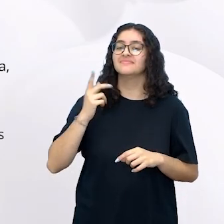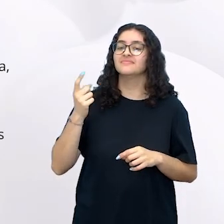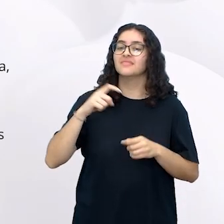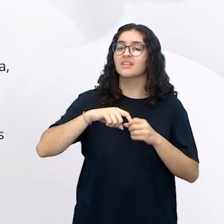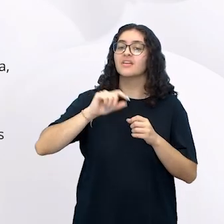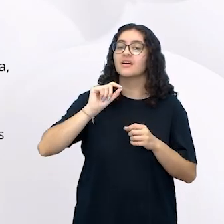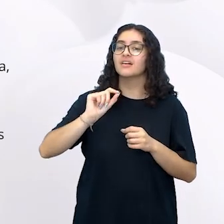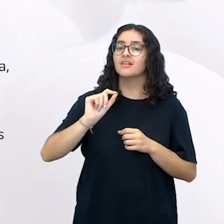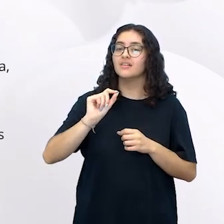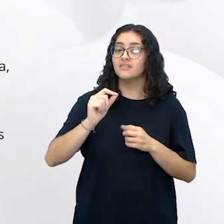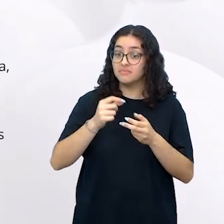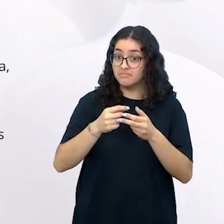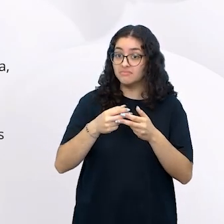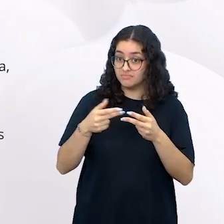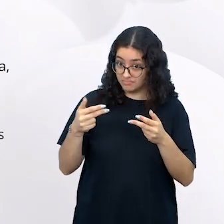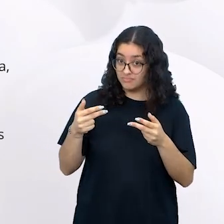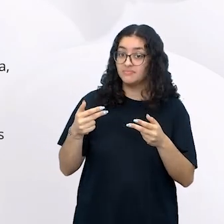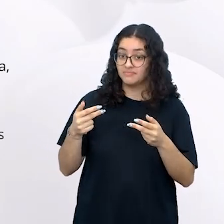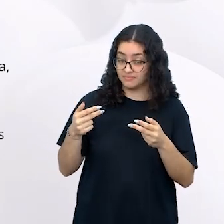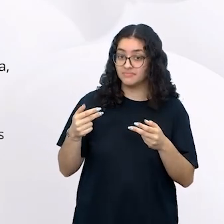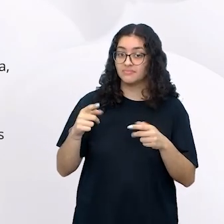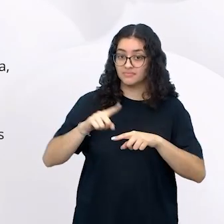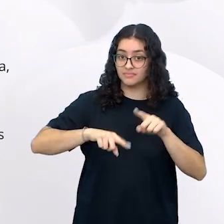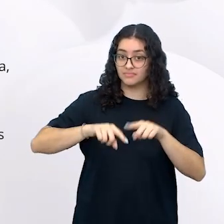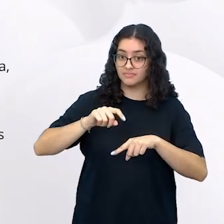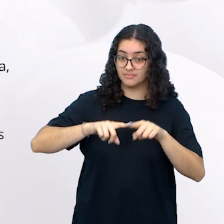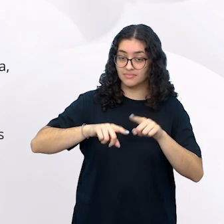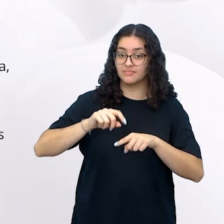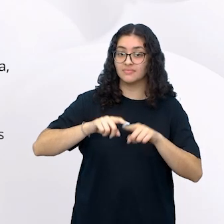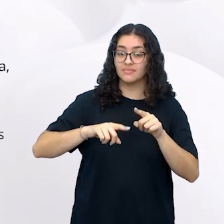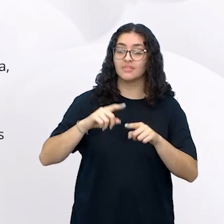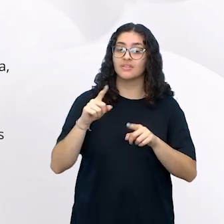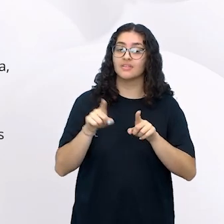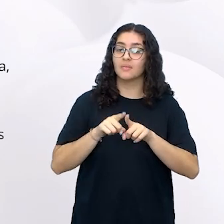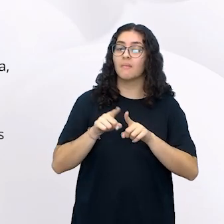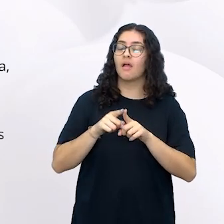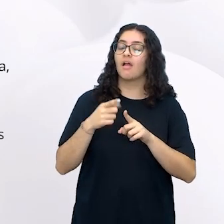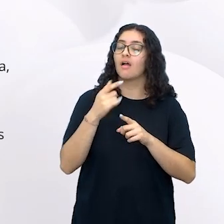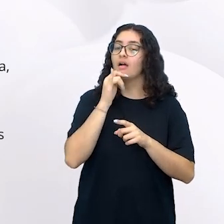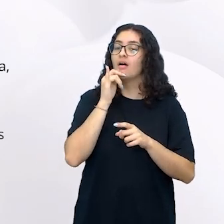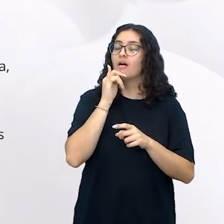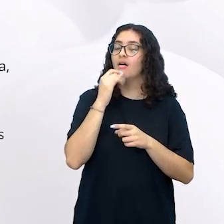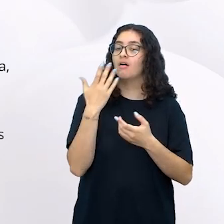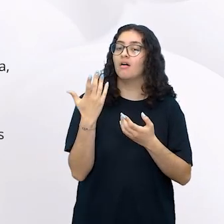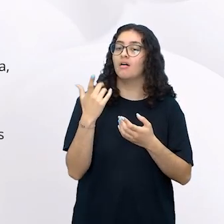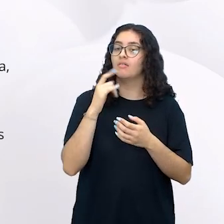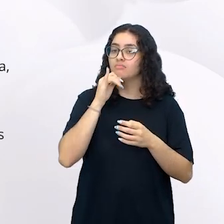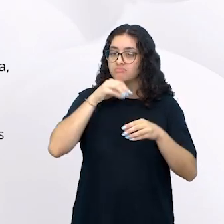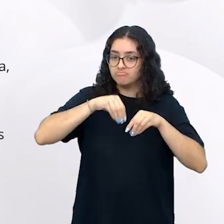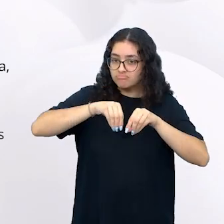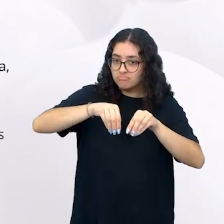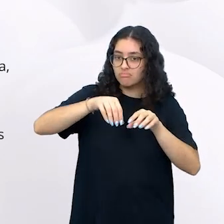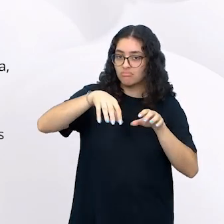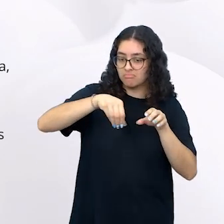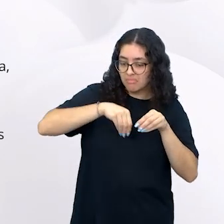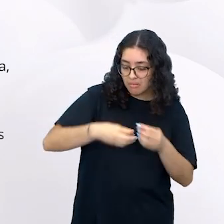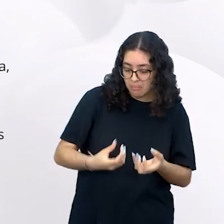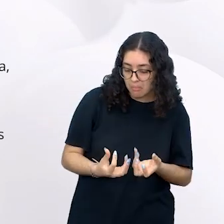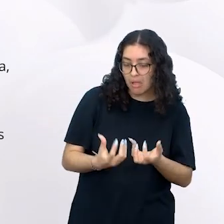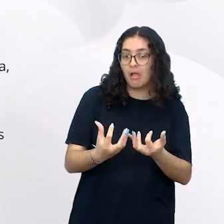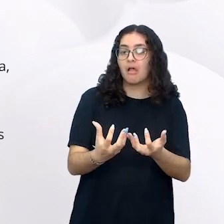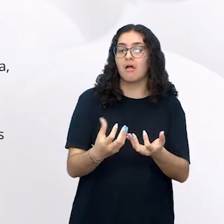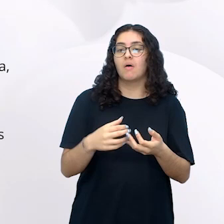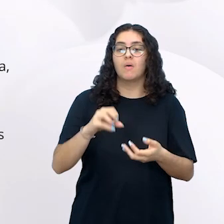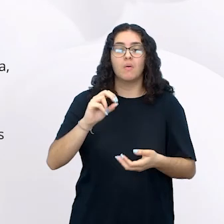de alimentos, basicamente, né, e materiais de base biológica, através de processos como compostagem ou a tal da